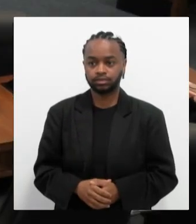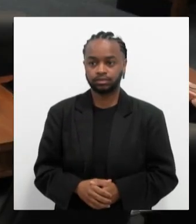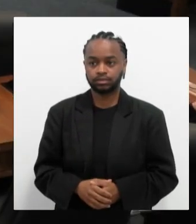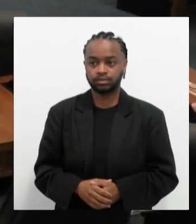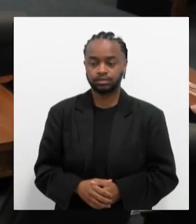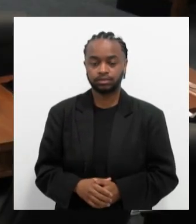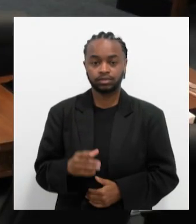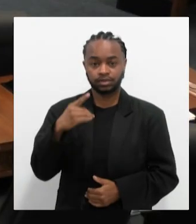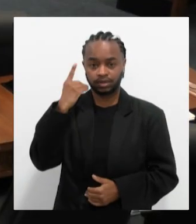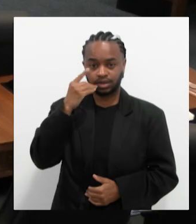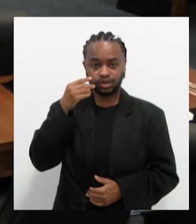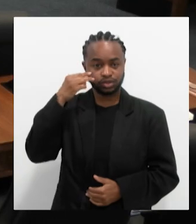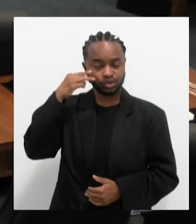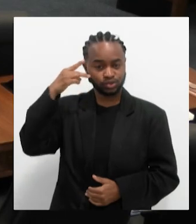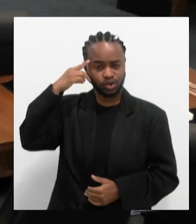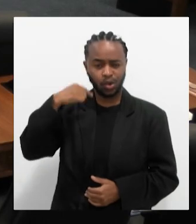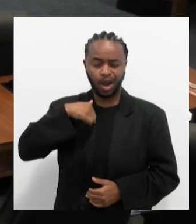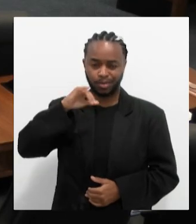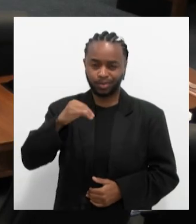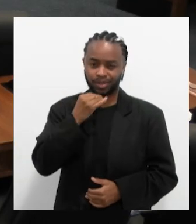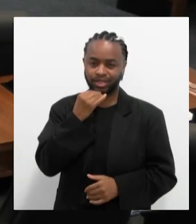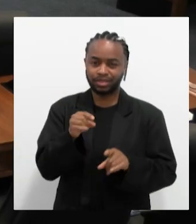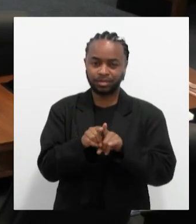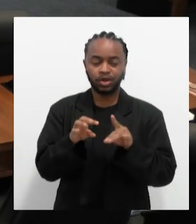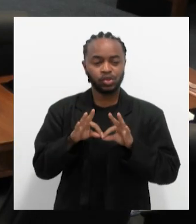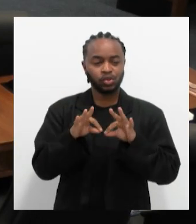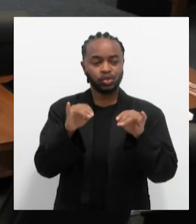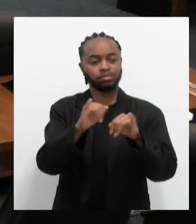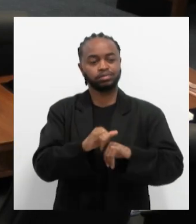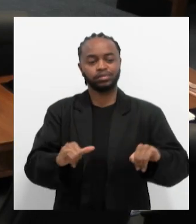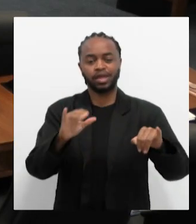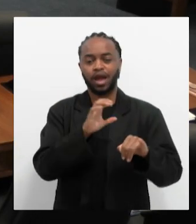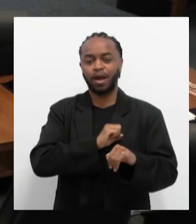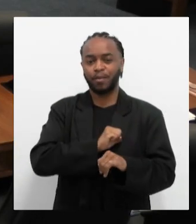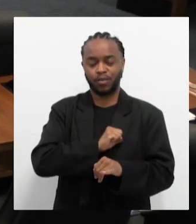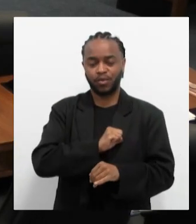Ju. Aproveitar a carona, né, presidente? Todo mundo fazendo aqui declaração de